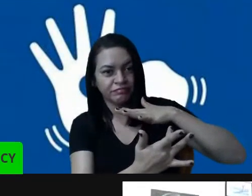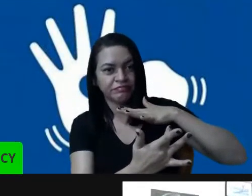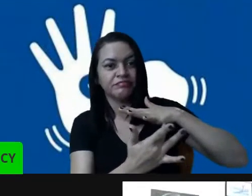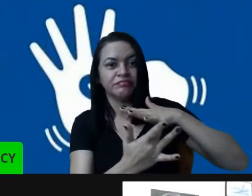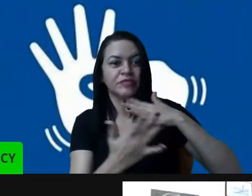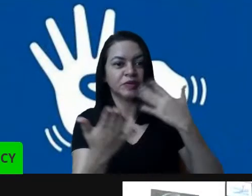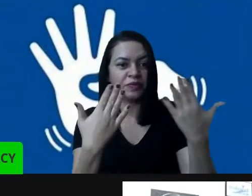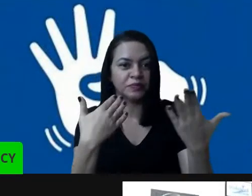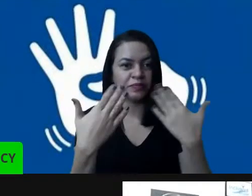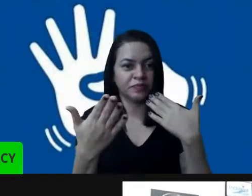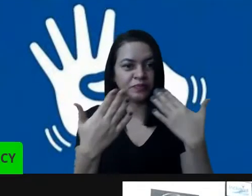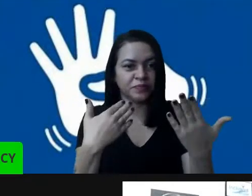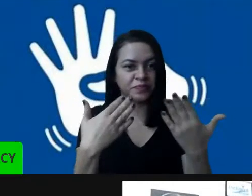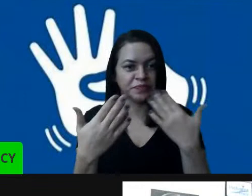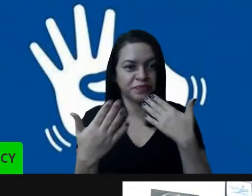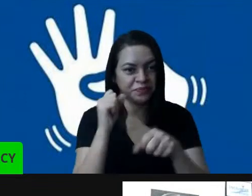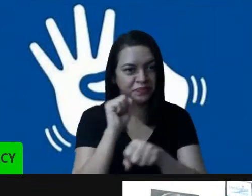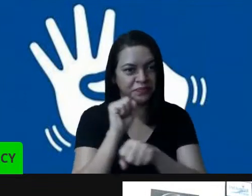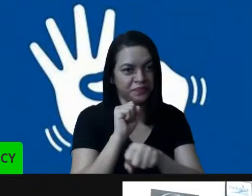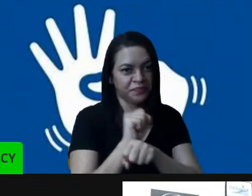Ouvindo.